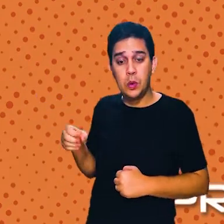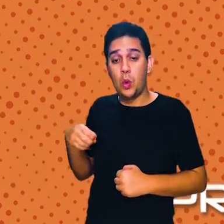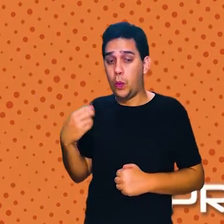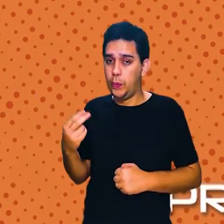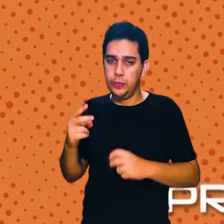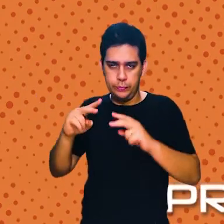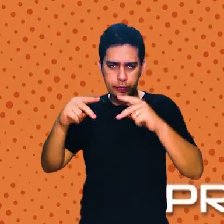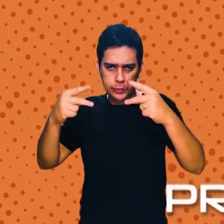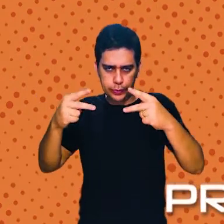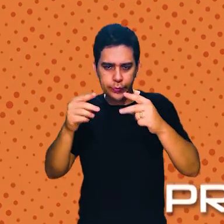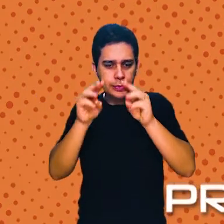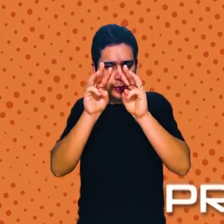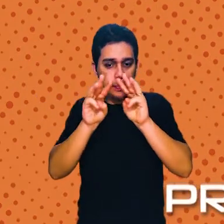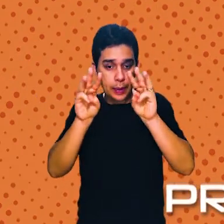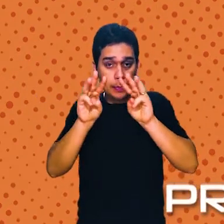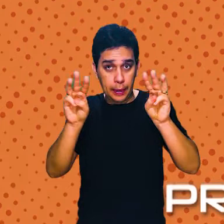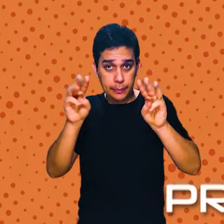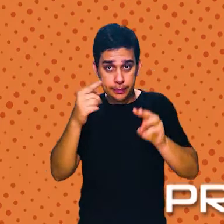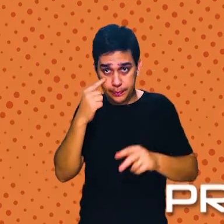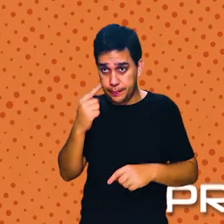link